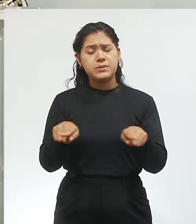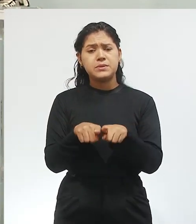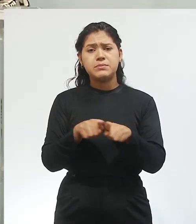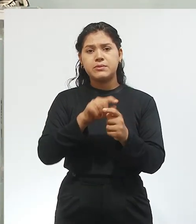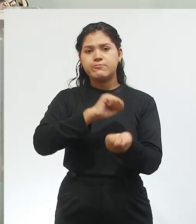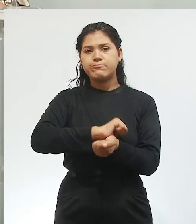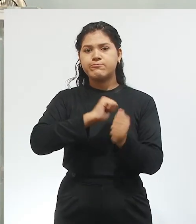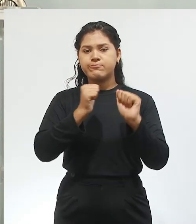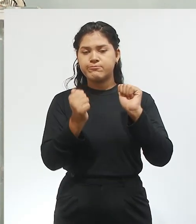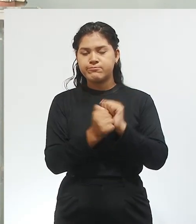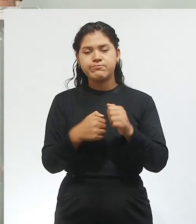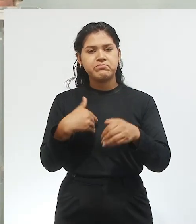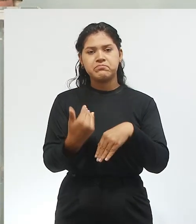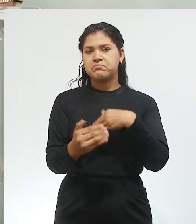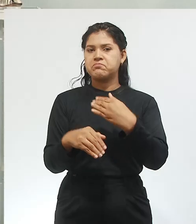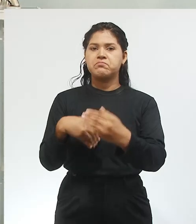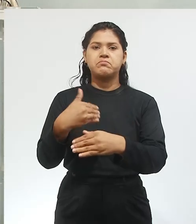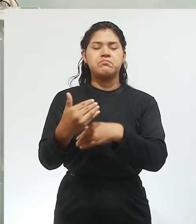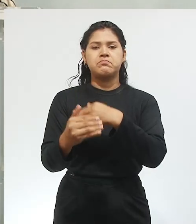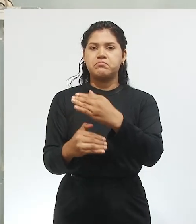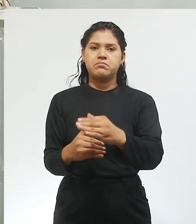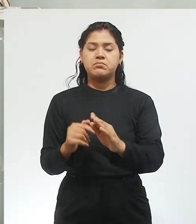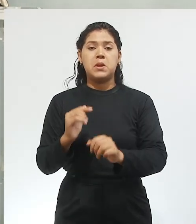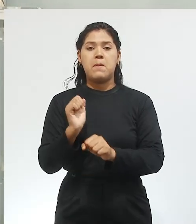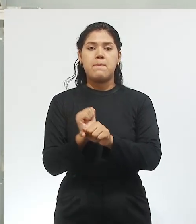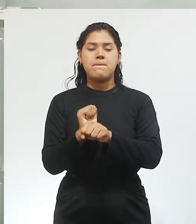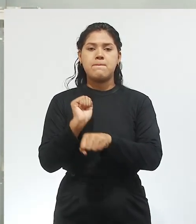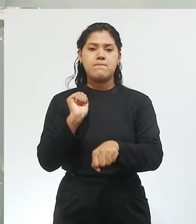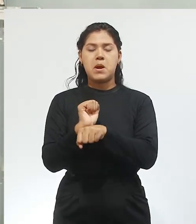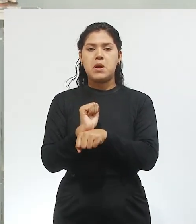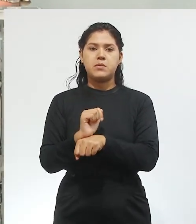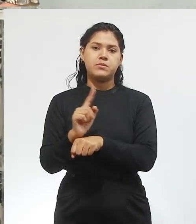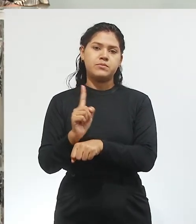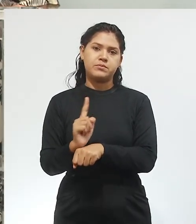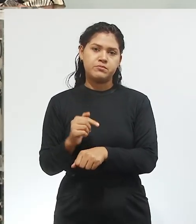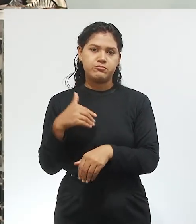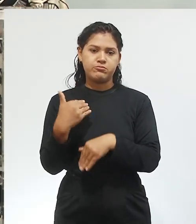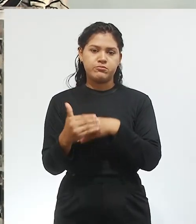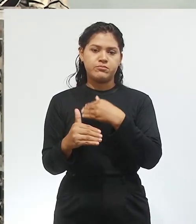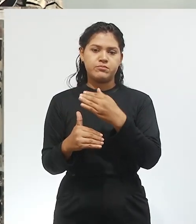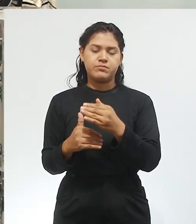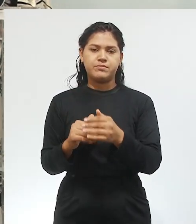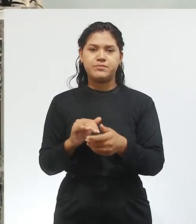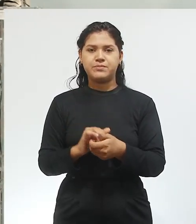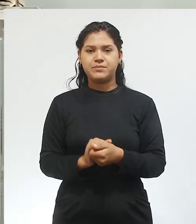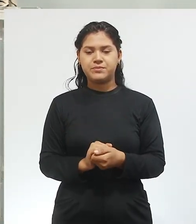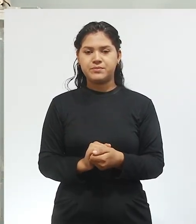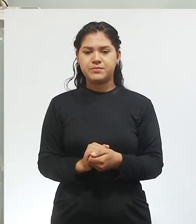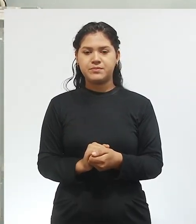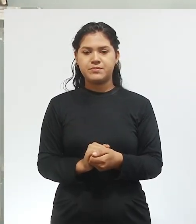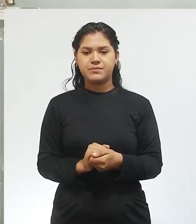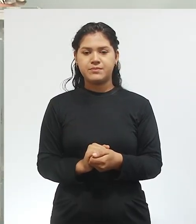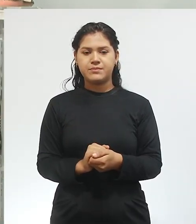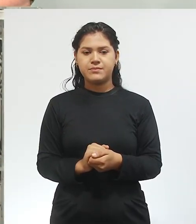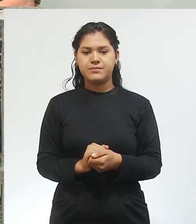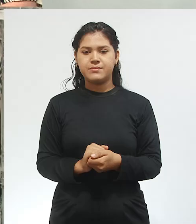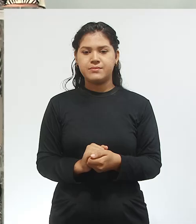sendo aprimorado e alterado durante esse tempo de execução, né, no caso do